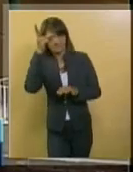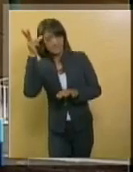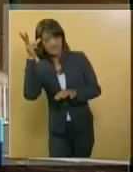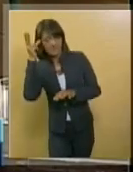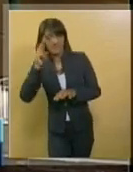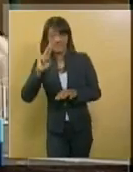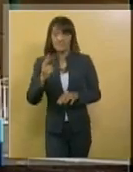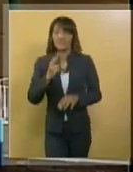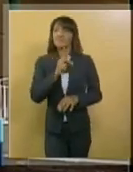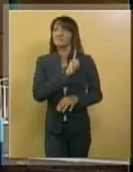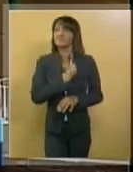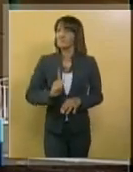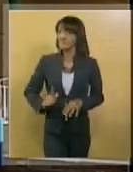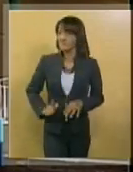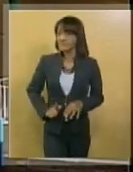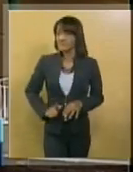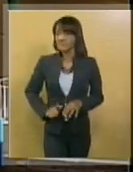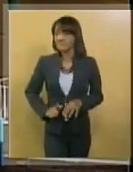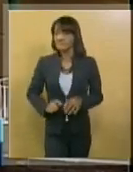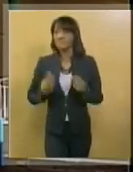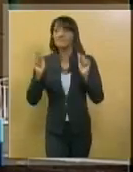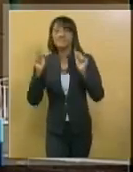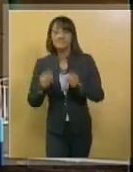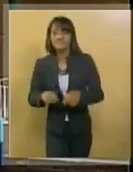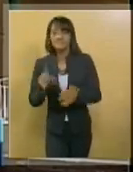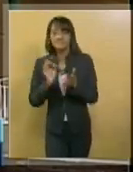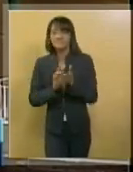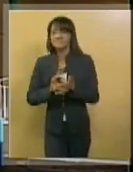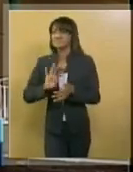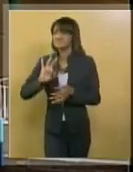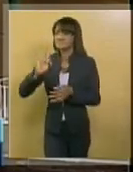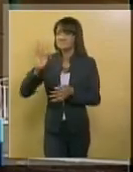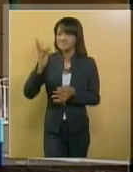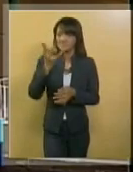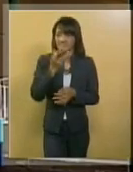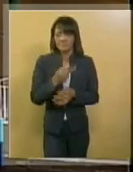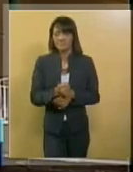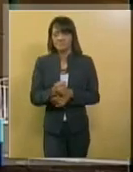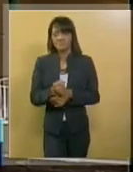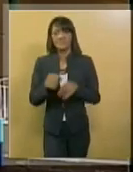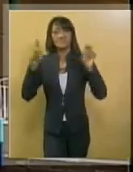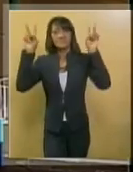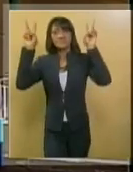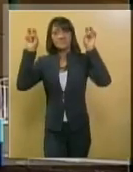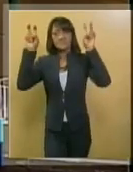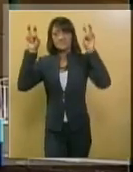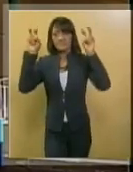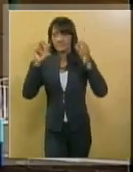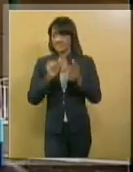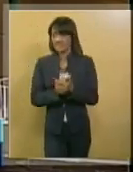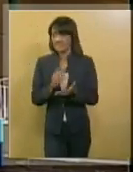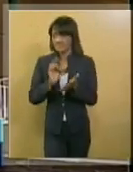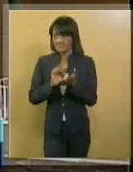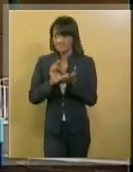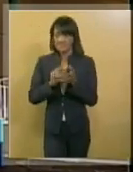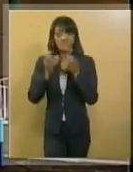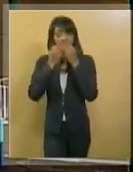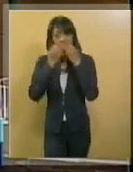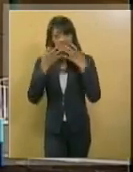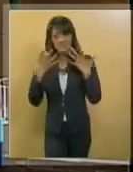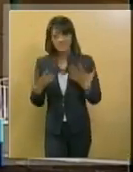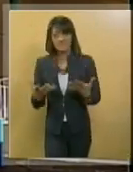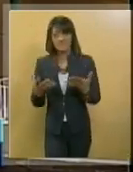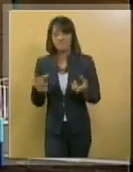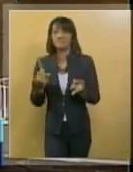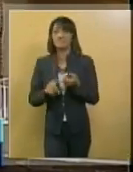Estado, simplesmente chame todos os pertinentes ao tema, chame um banco de fomento,